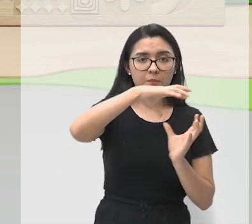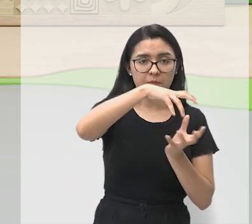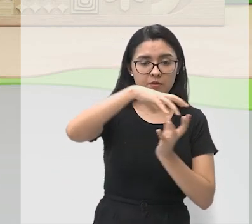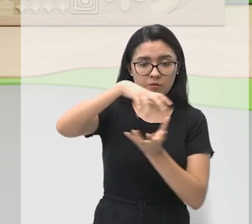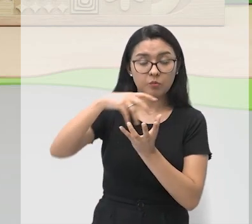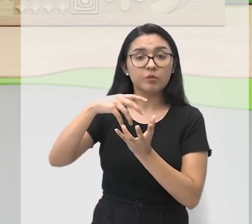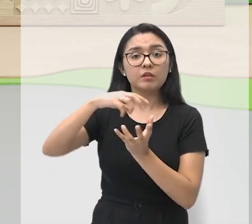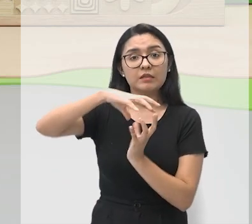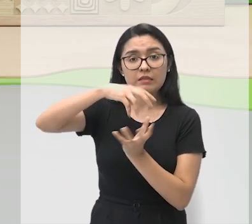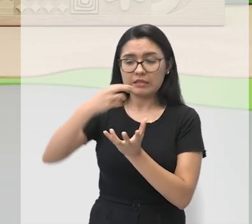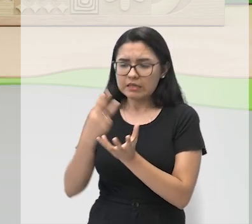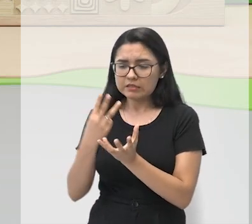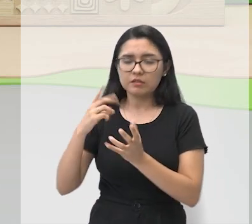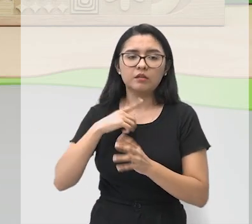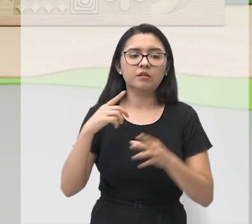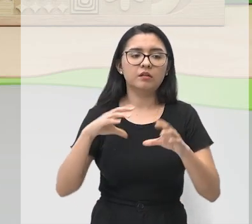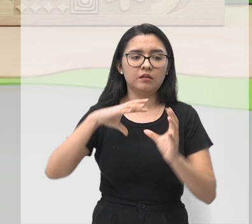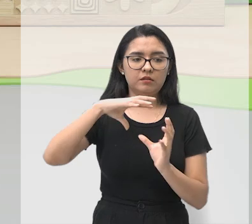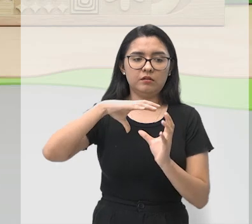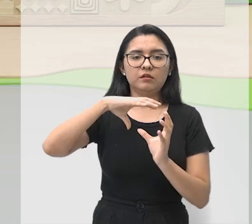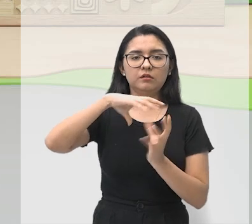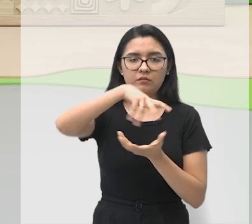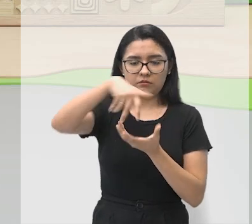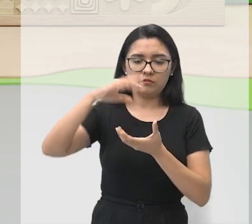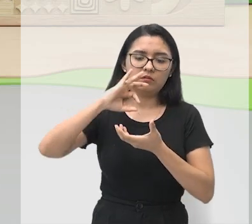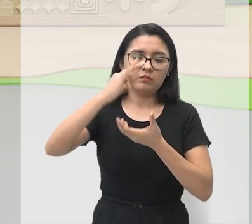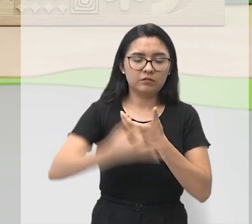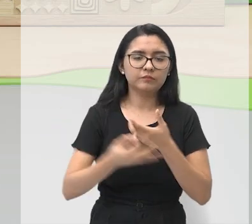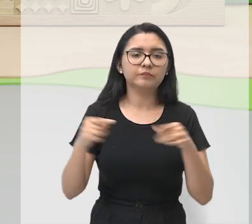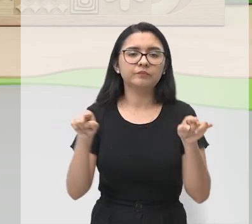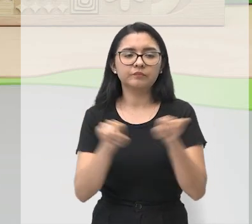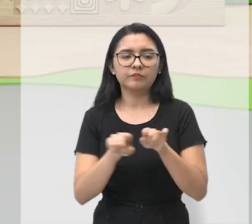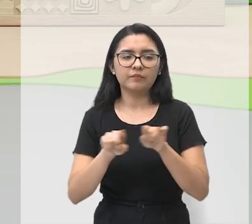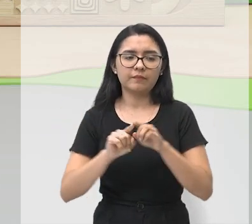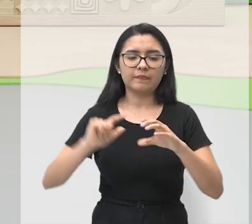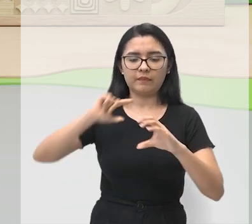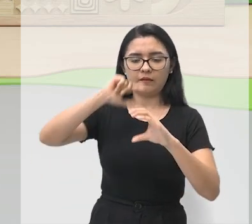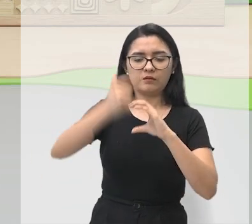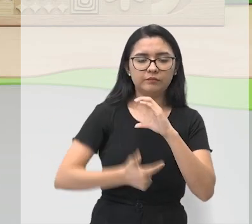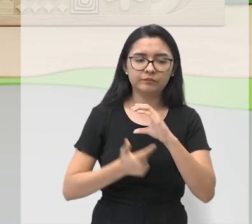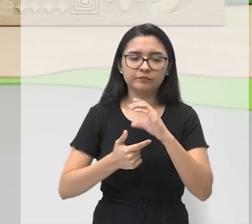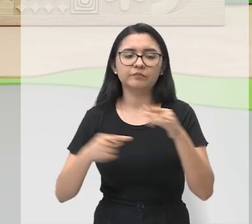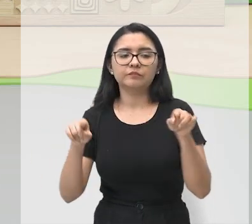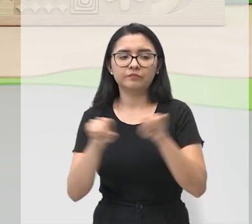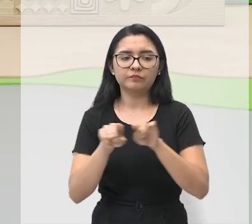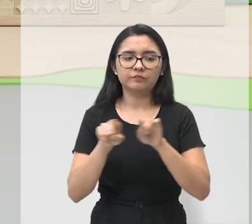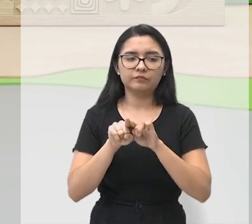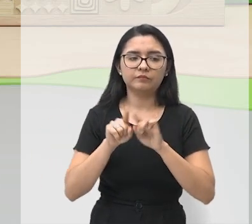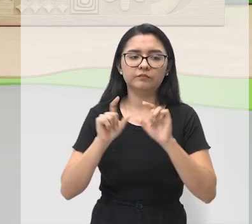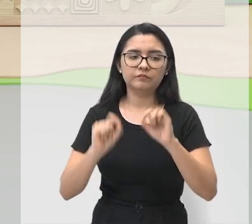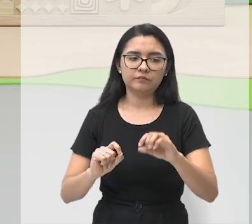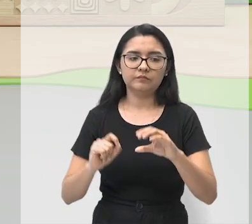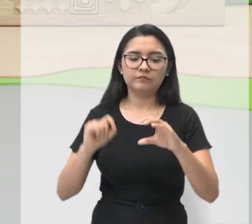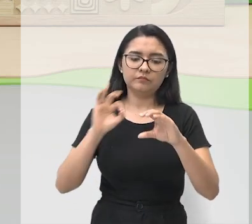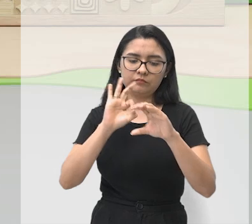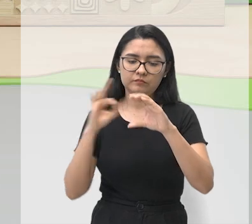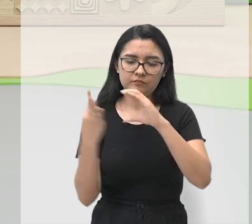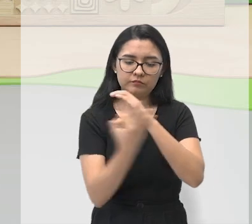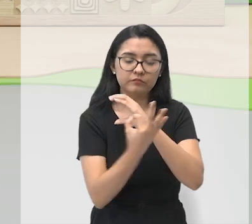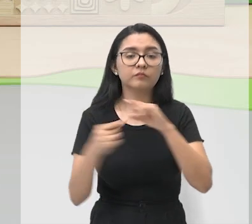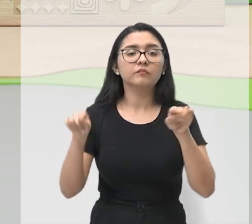solar. Marte, Júpiter, Saturno, Urano e